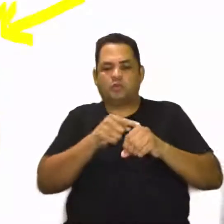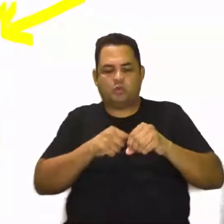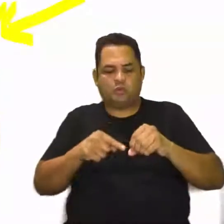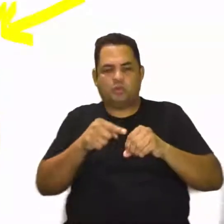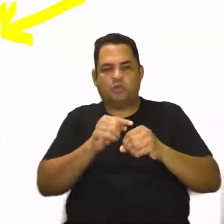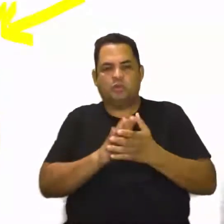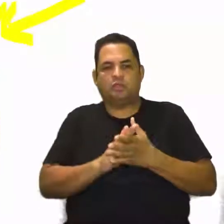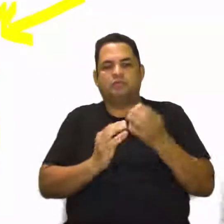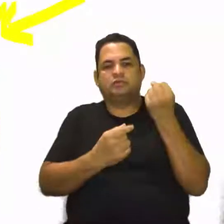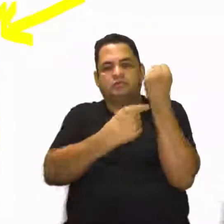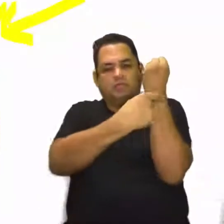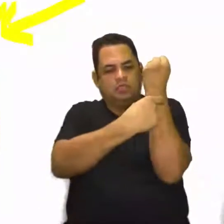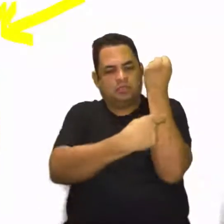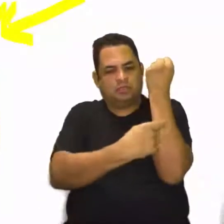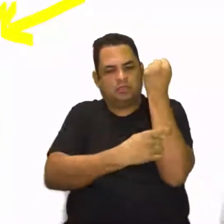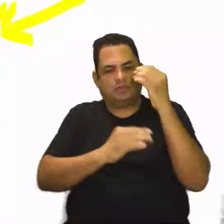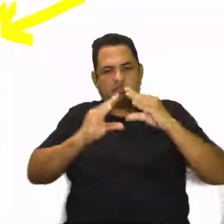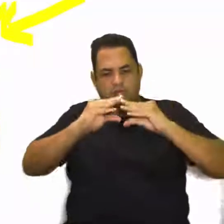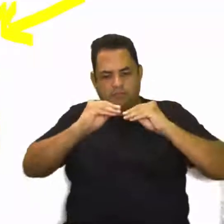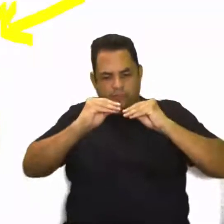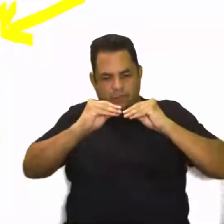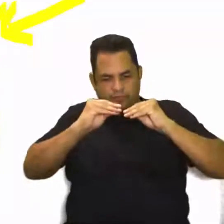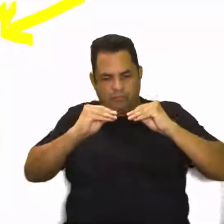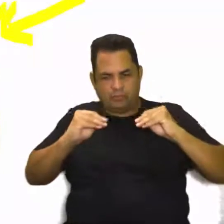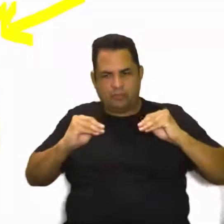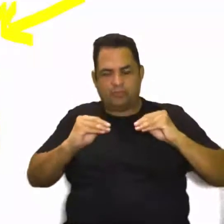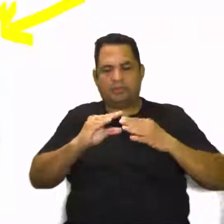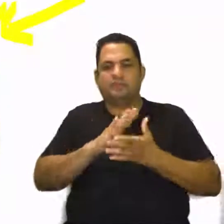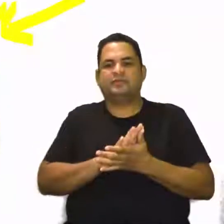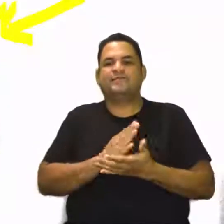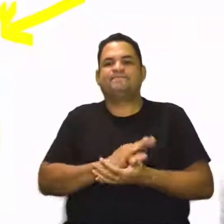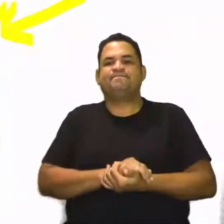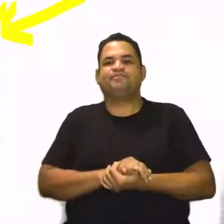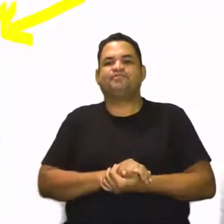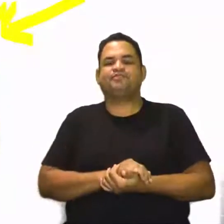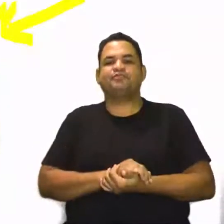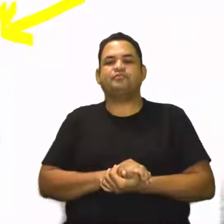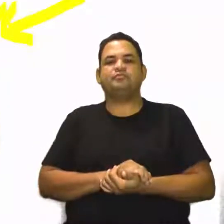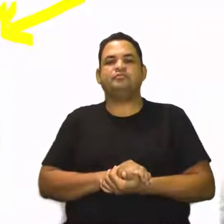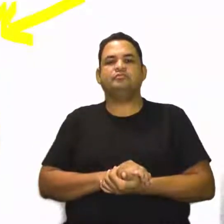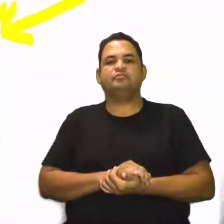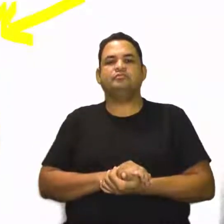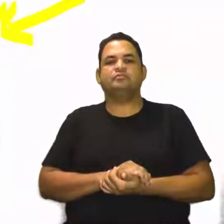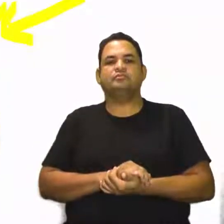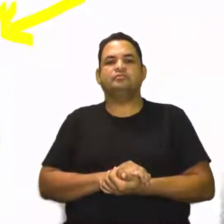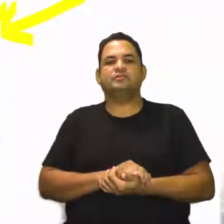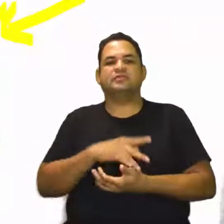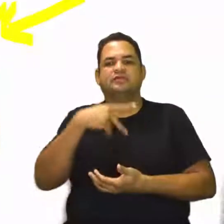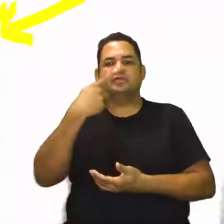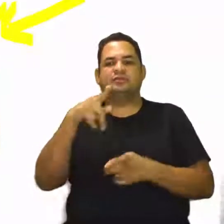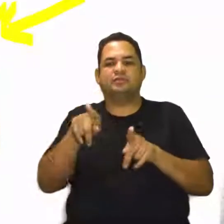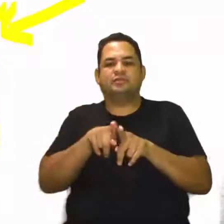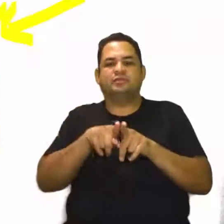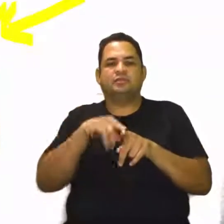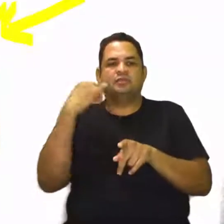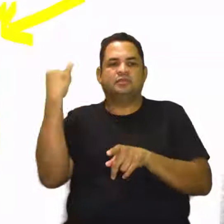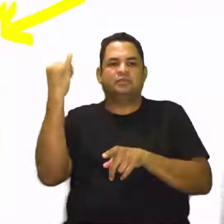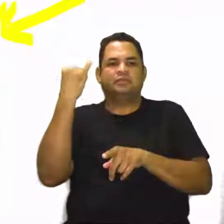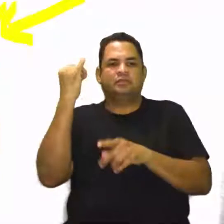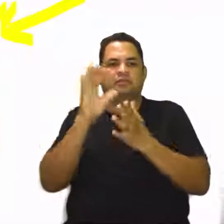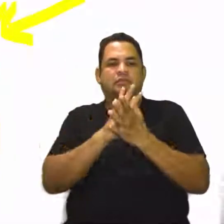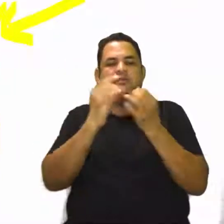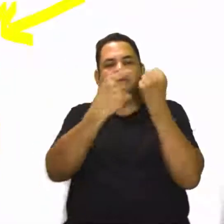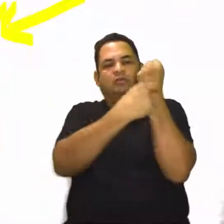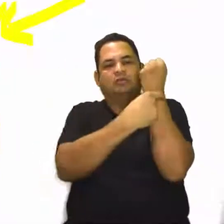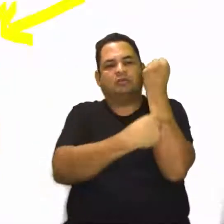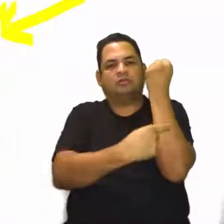disco ali, que ele vai ser achatado, né? Vai passar por um processo de achatamento. Nós falamos também da importância da